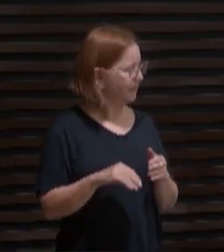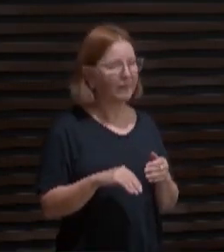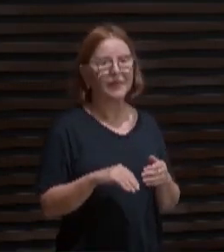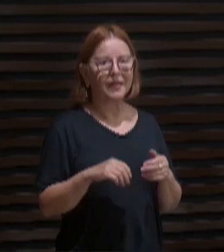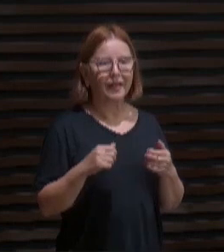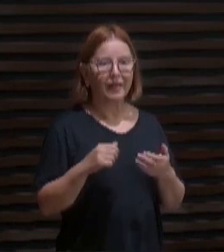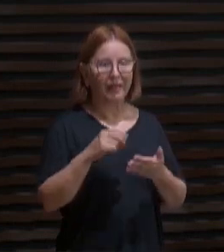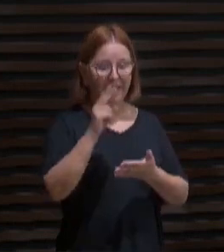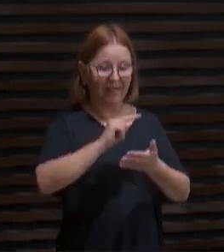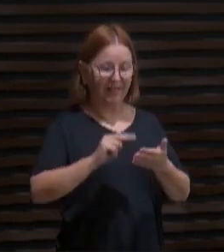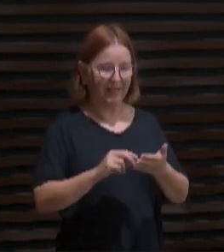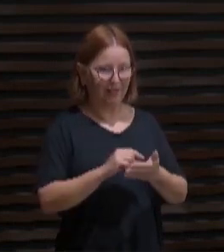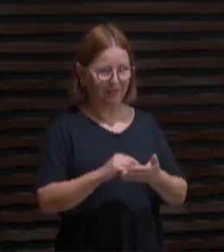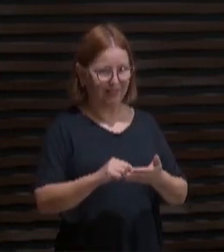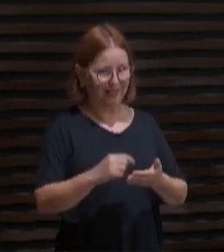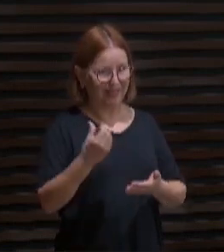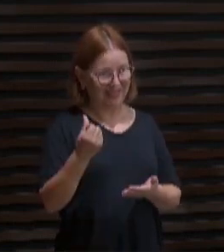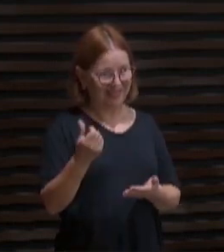versículo 6 outra vez.